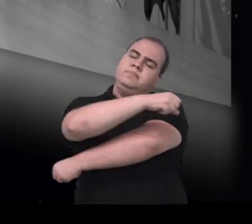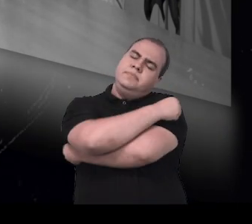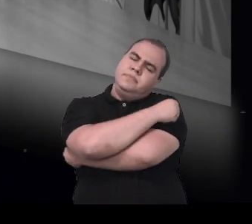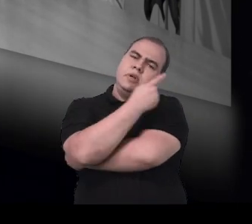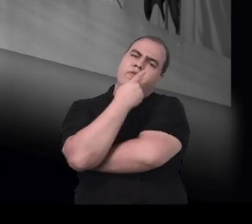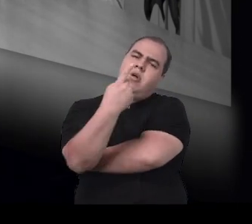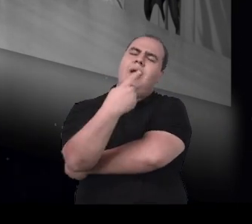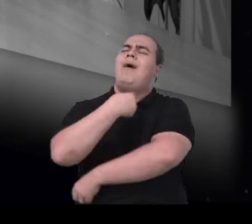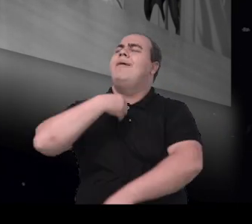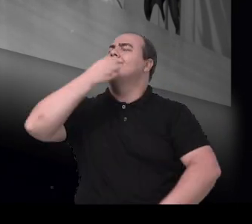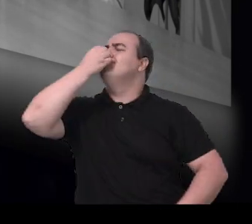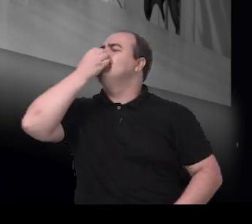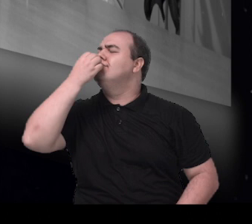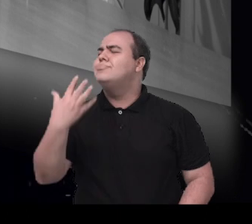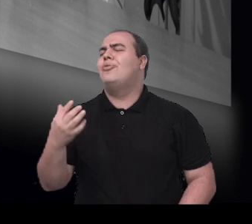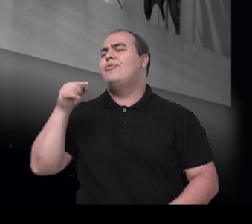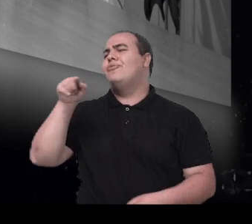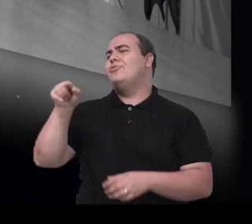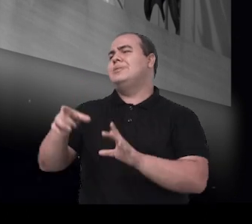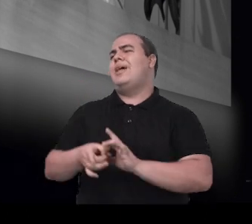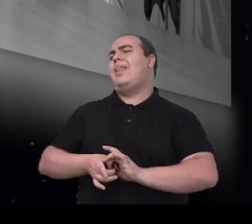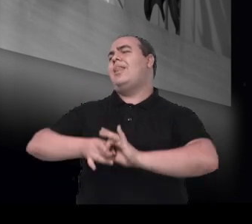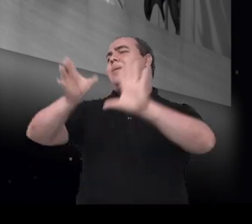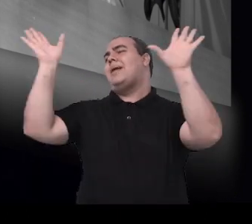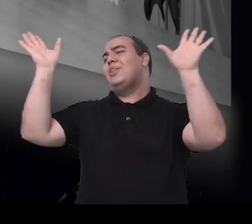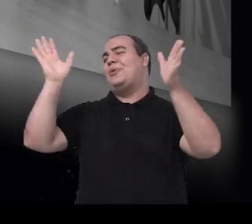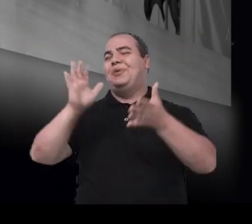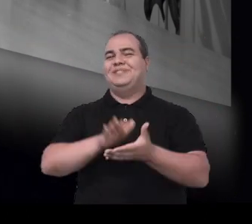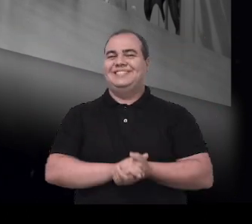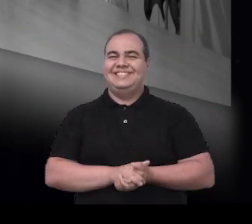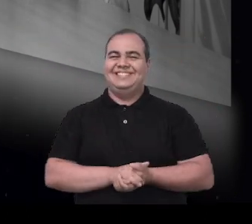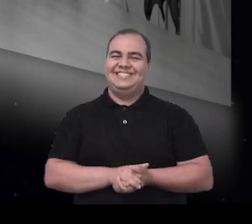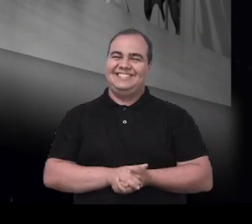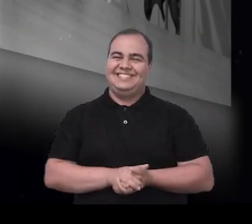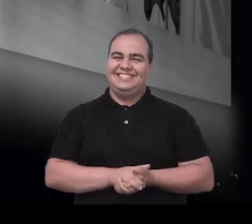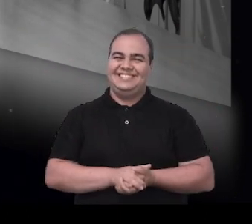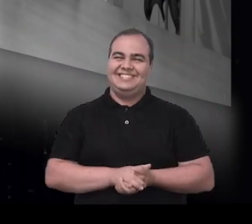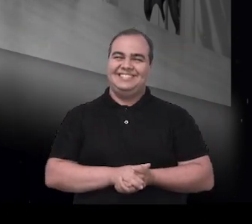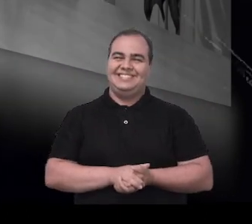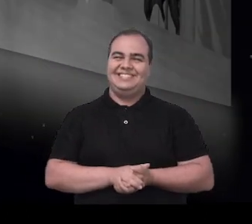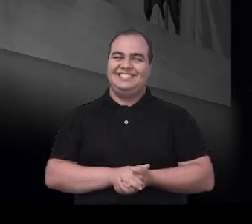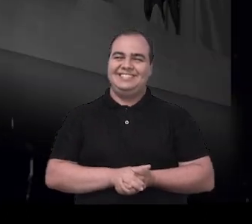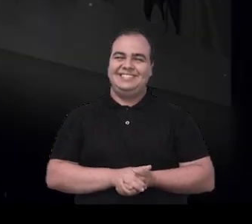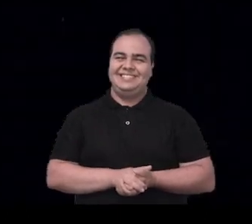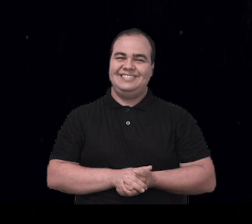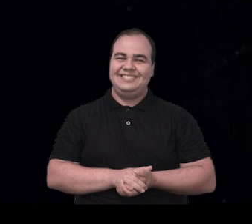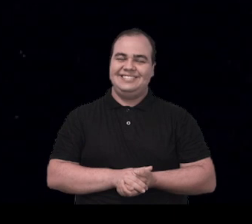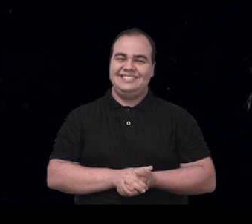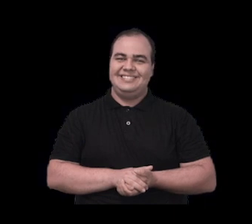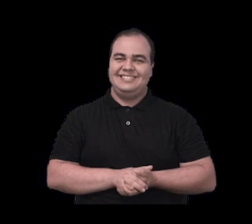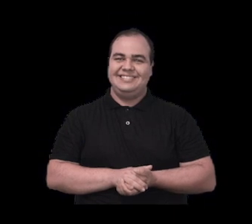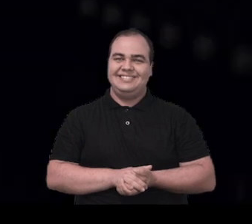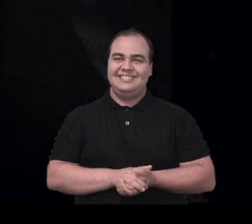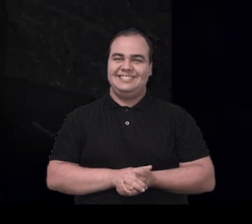abraçou, ele disse assim: que bom, Dr. Celso, que libertaram o senhor. É você que machuca o